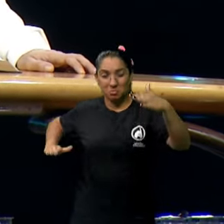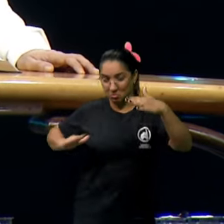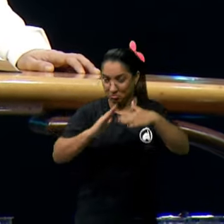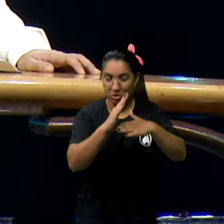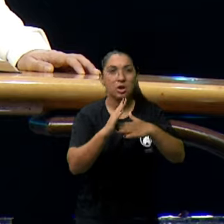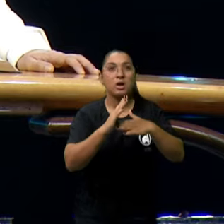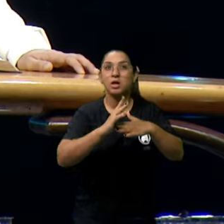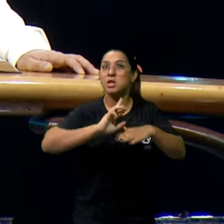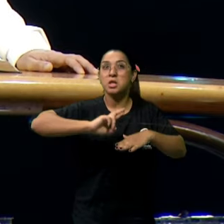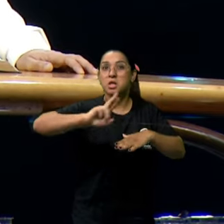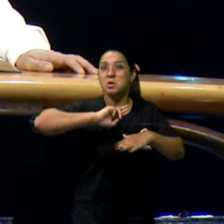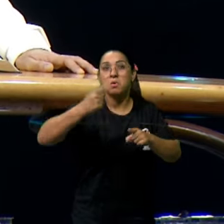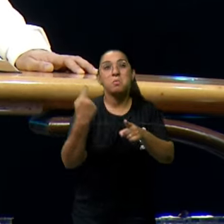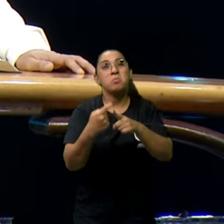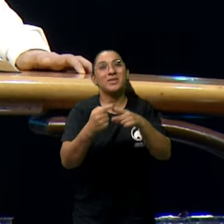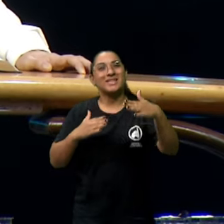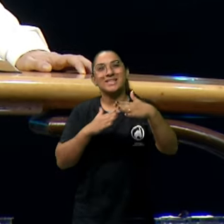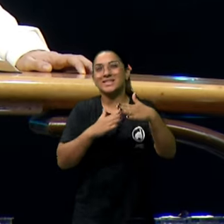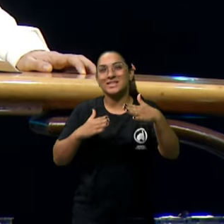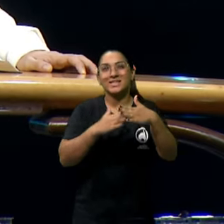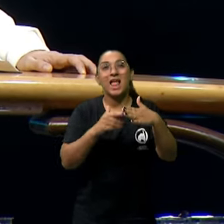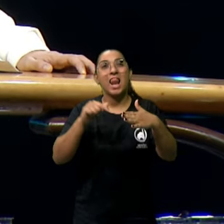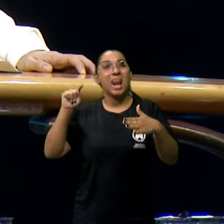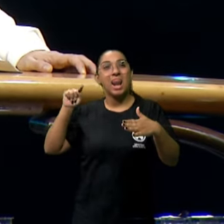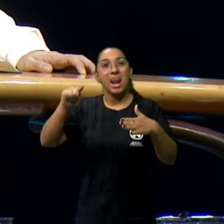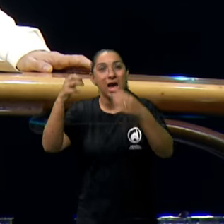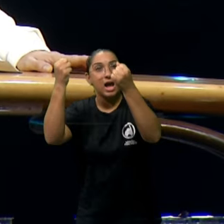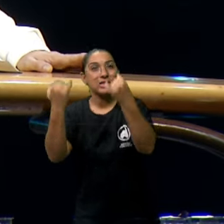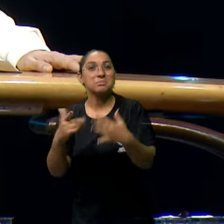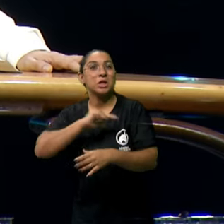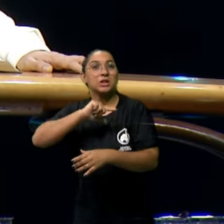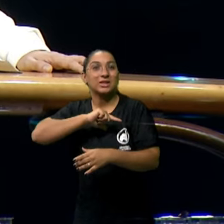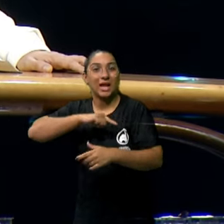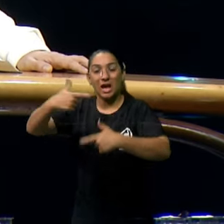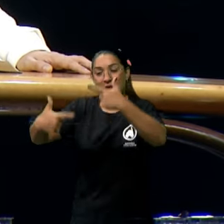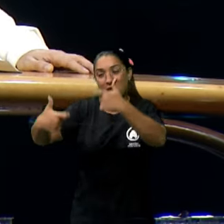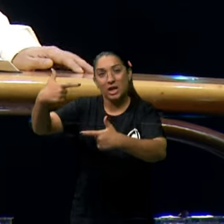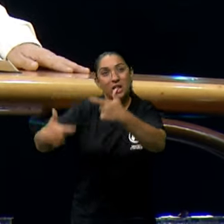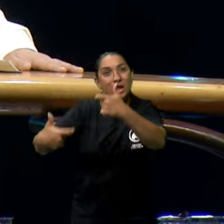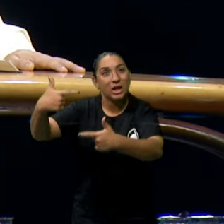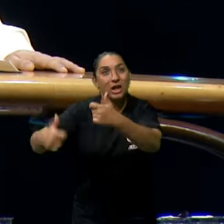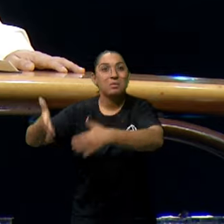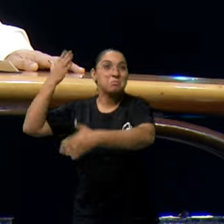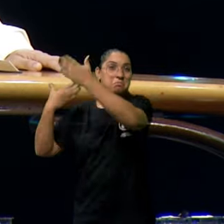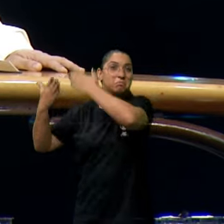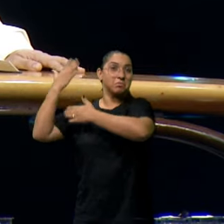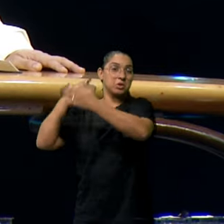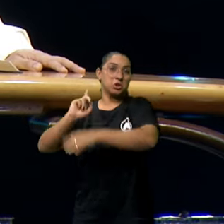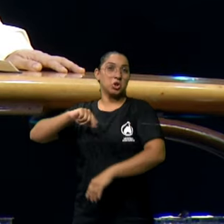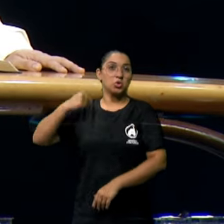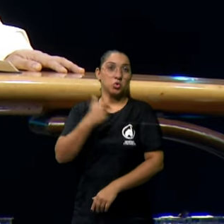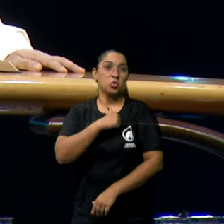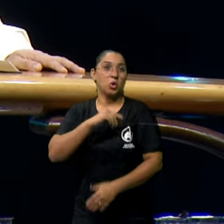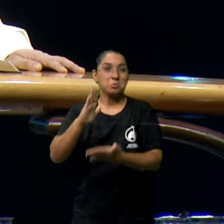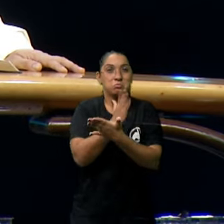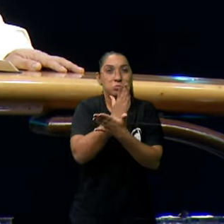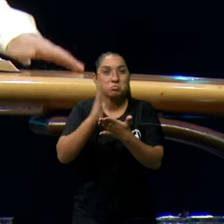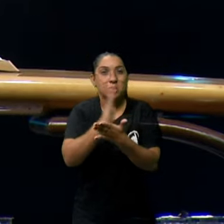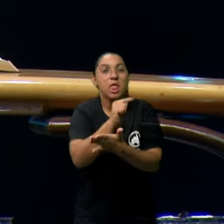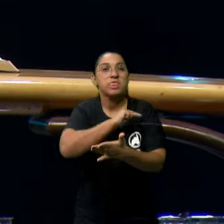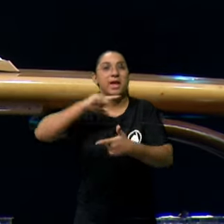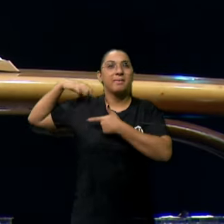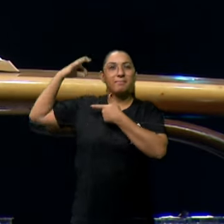de como eles armavam a engenharia e a guerra naquele tempo para tomar os Paralelos vamos roubar livros importantes para batalha